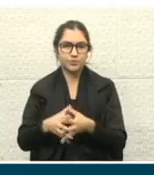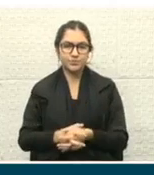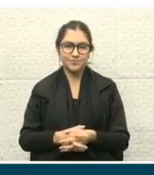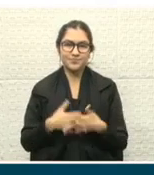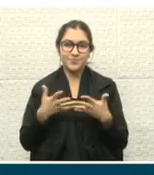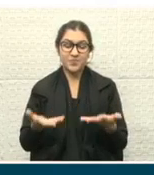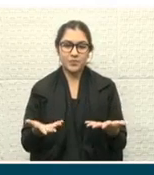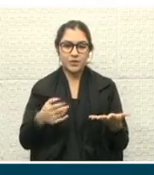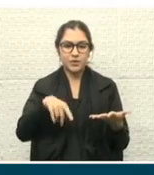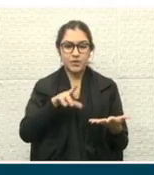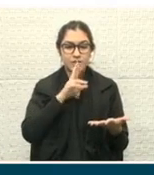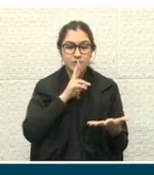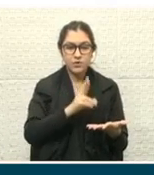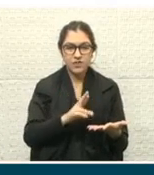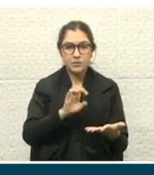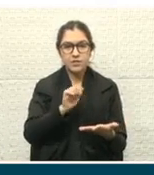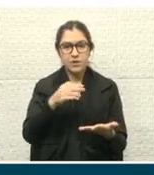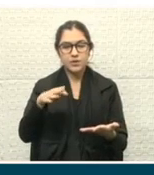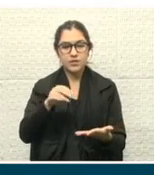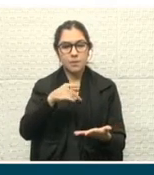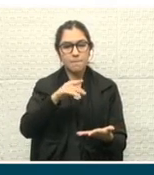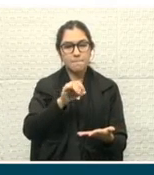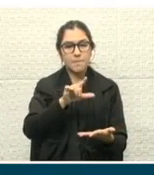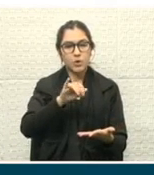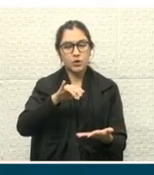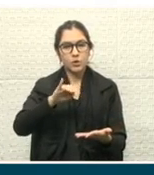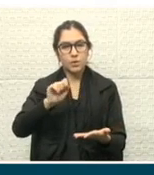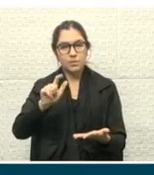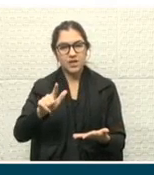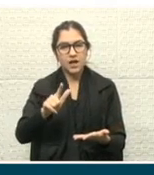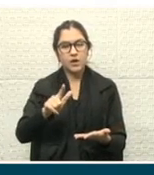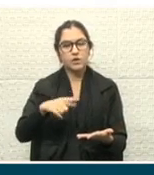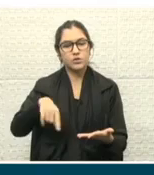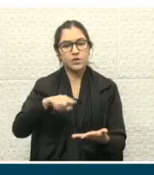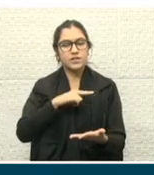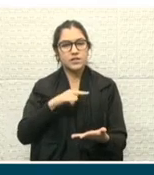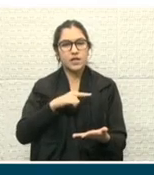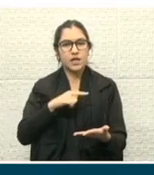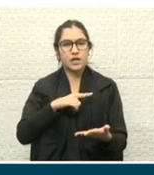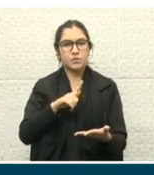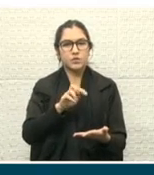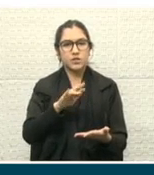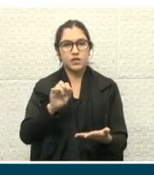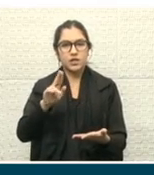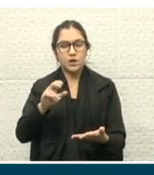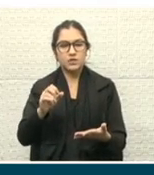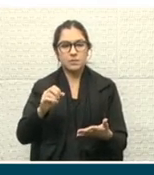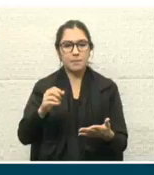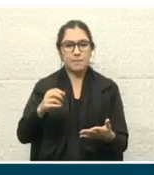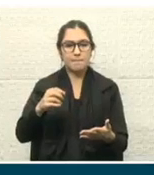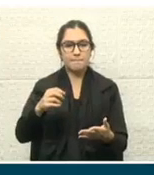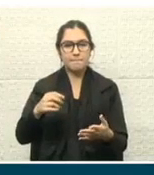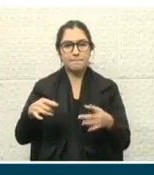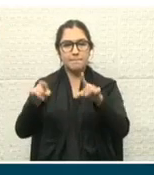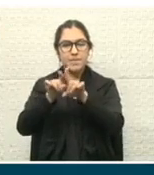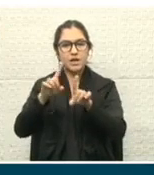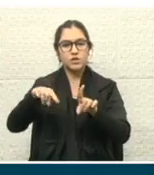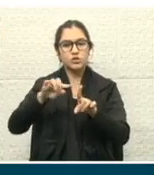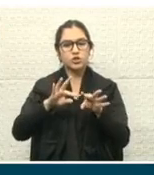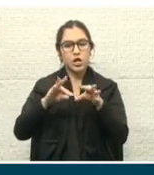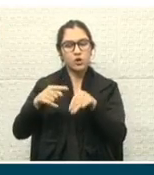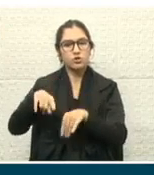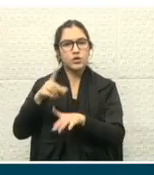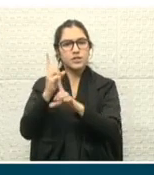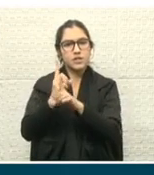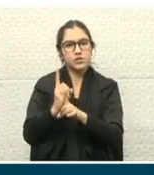Então, quando nós resolvemos equações polinomiais e temos esses graus pares, em geral, nós